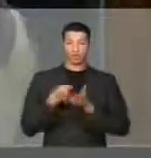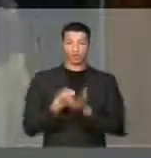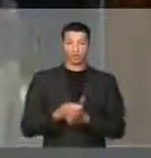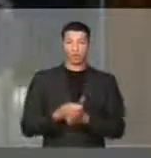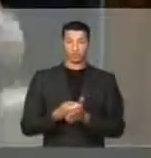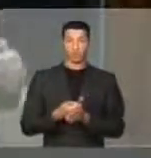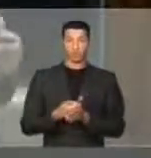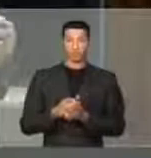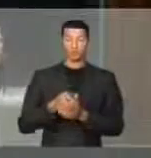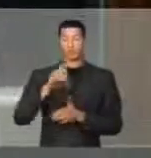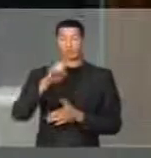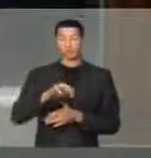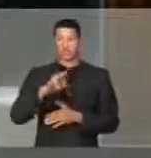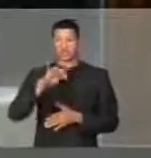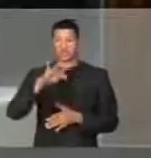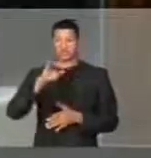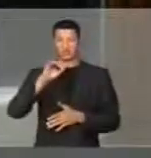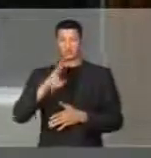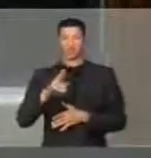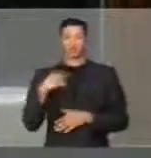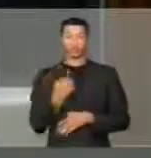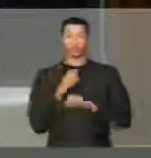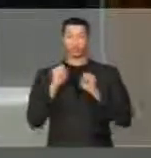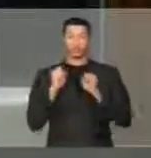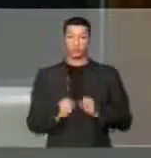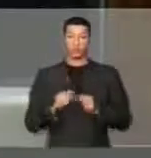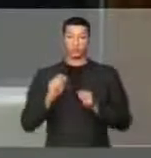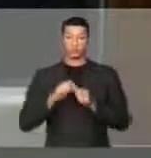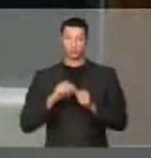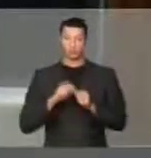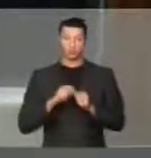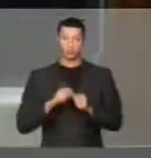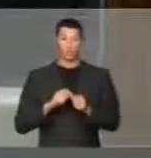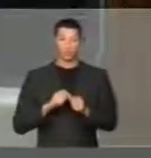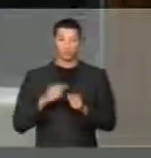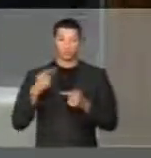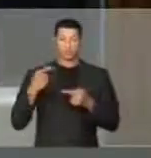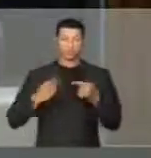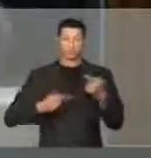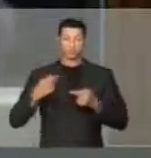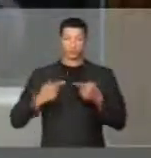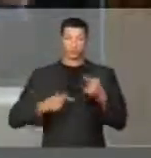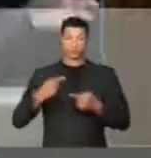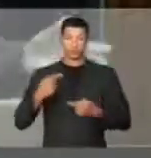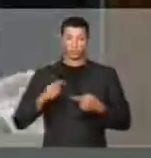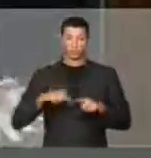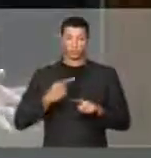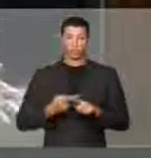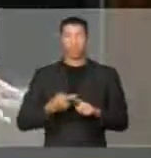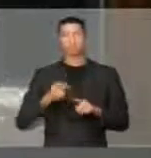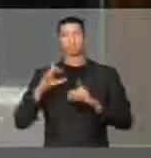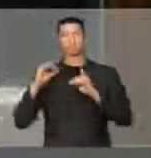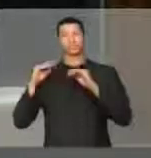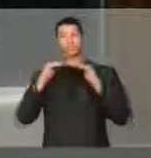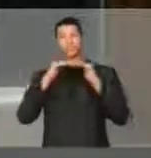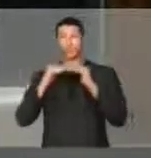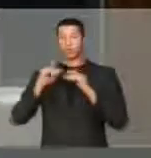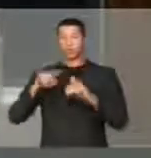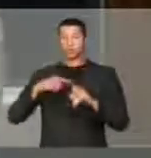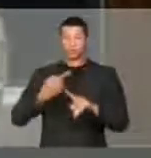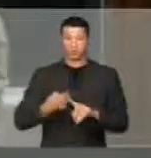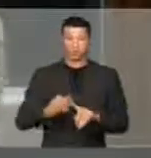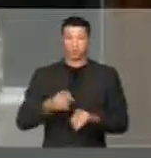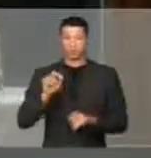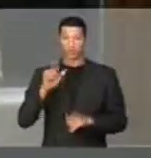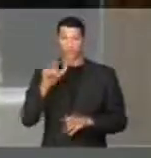do extintor. E aí a gente pode fazer uma discussão mais democrática depois e